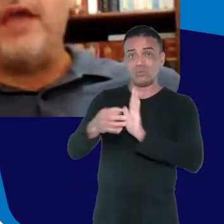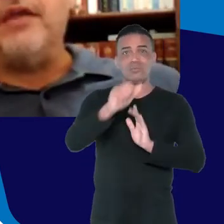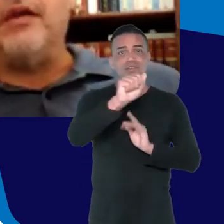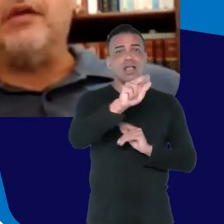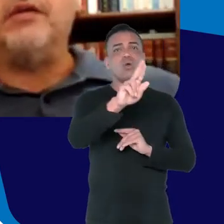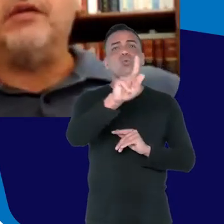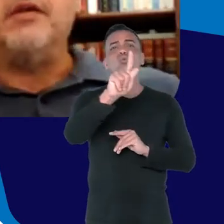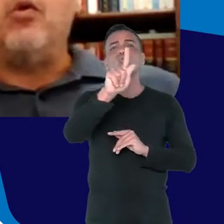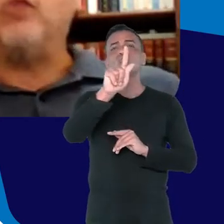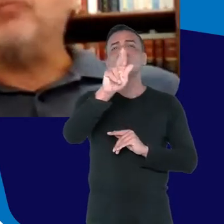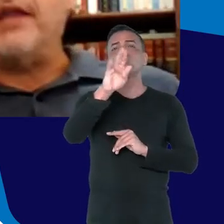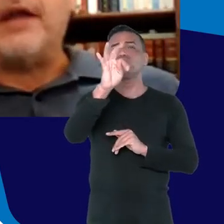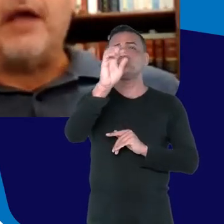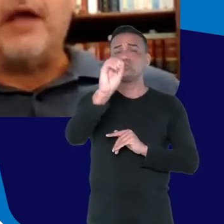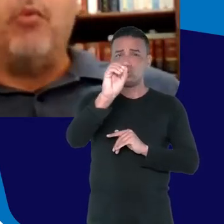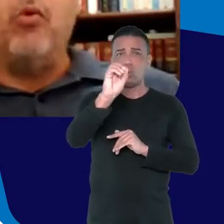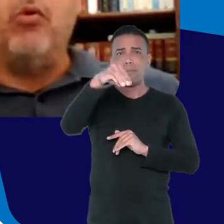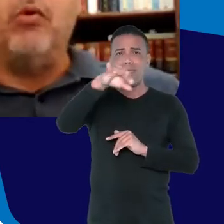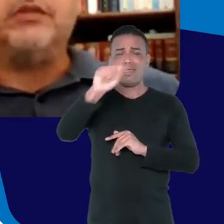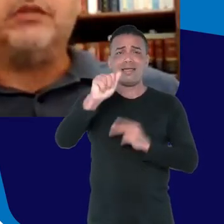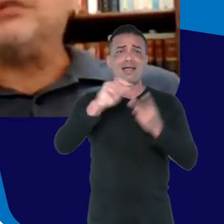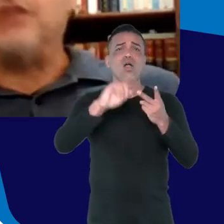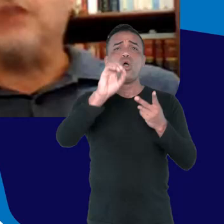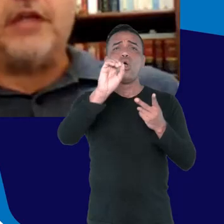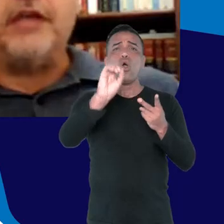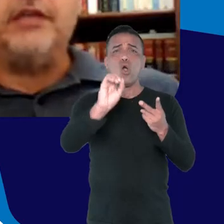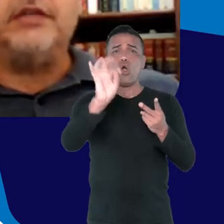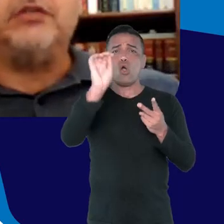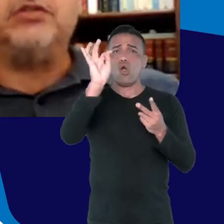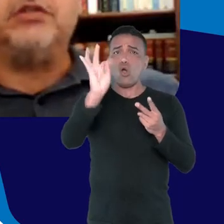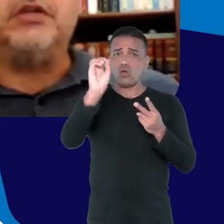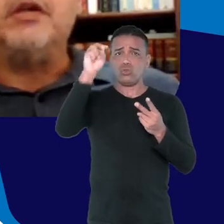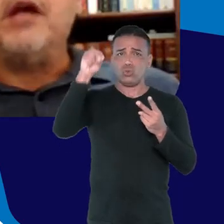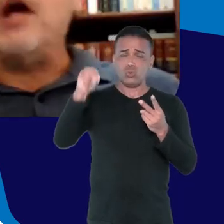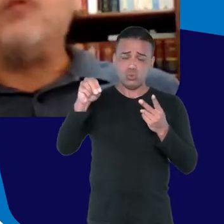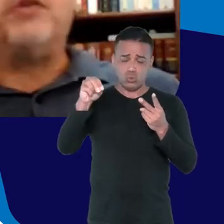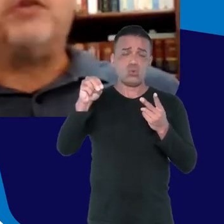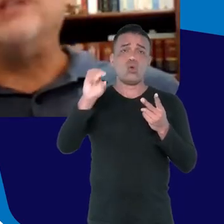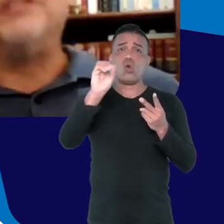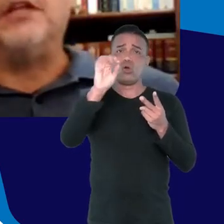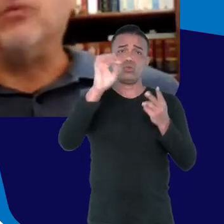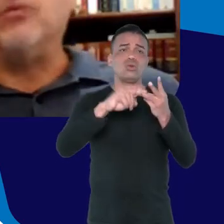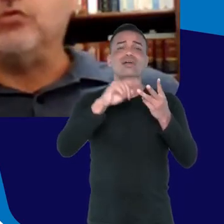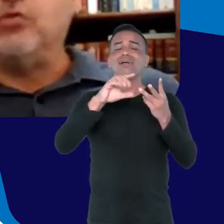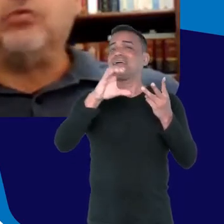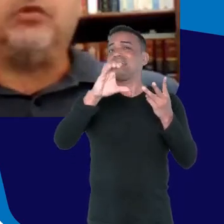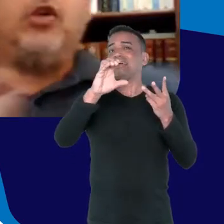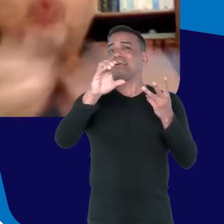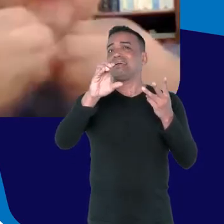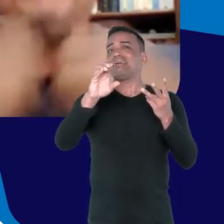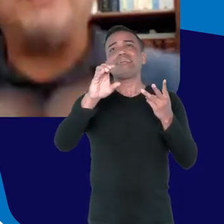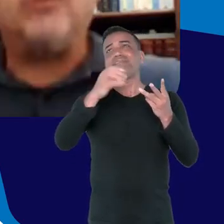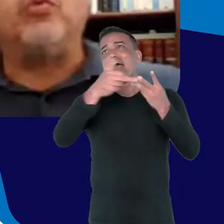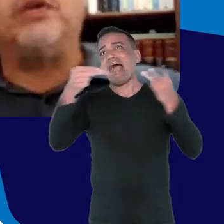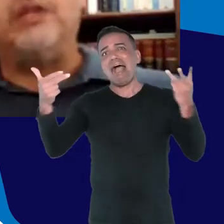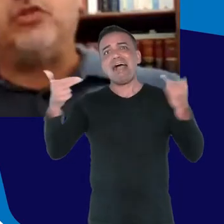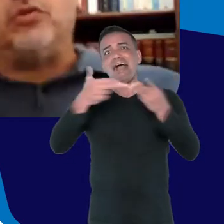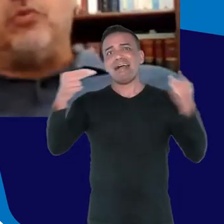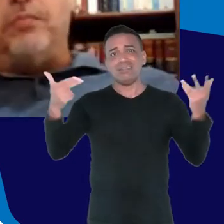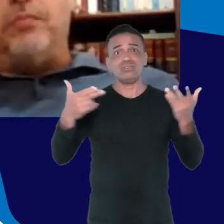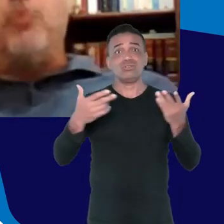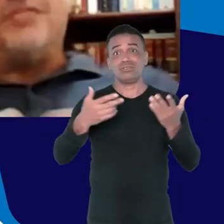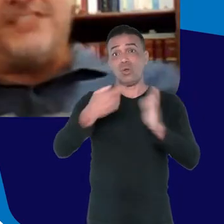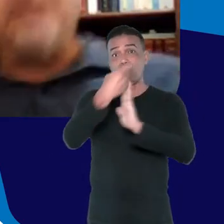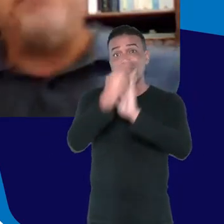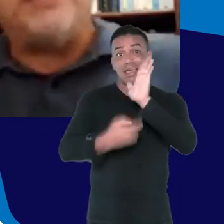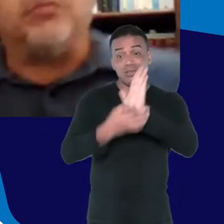Augusto Meyer, Otto Maria Carpo, Tristão de Ataíde, Álvaro Lins e tantos outros, que o texto